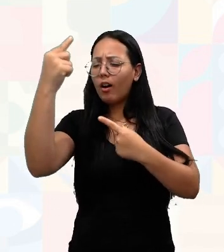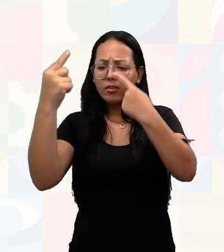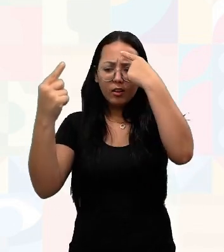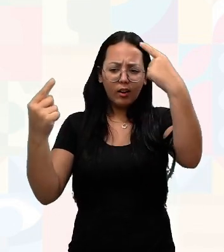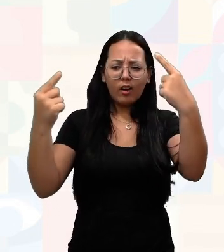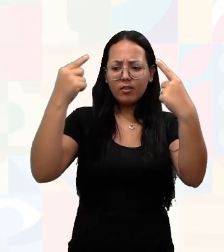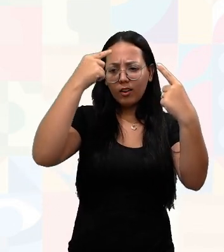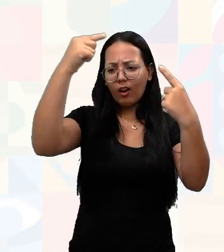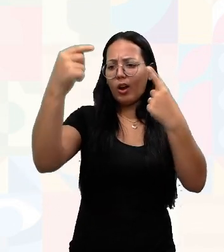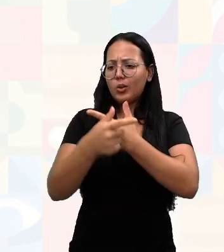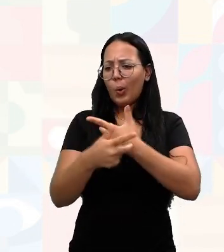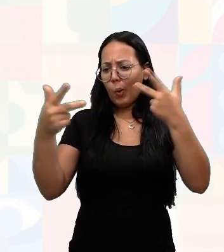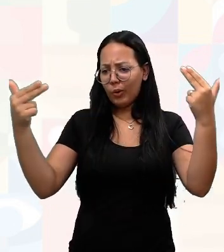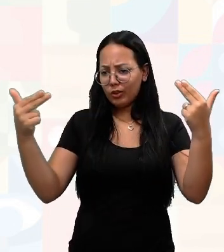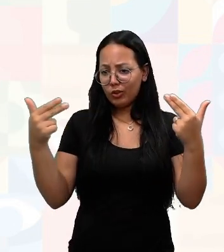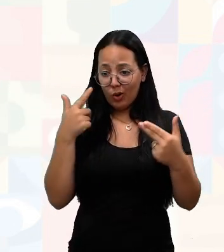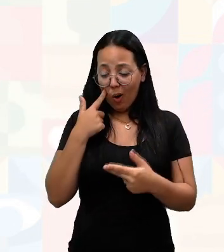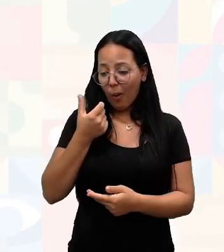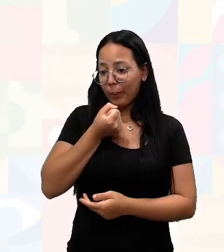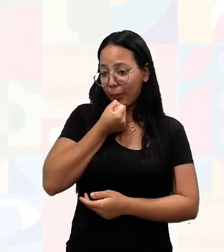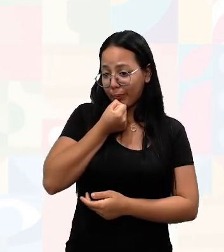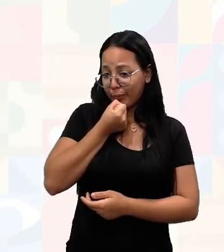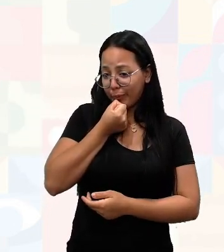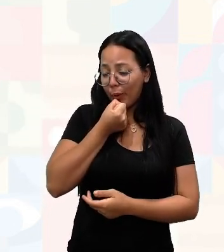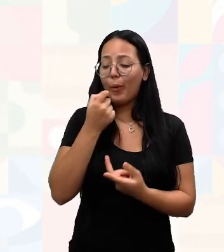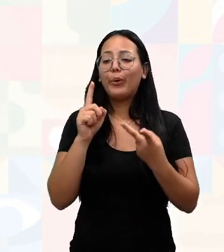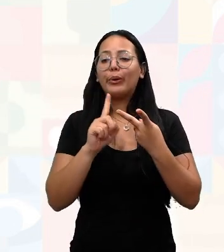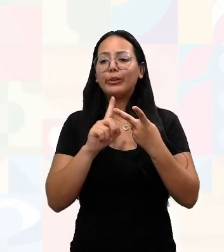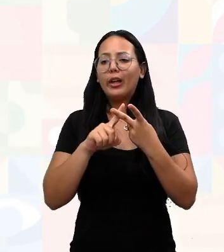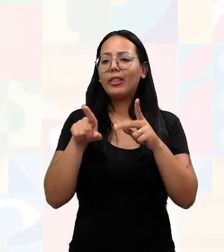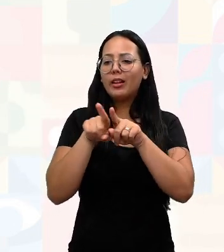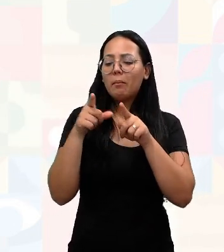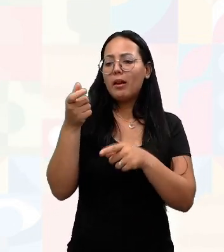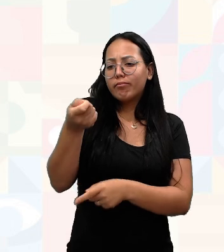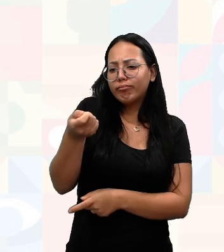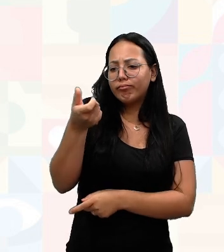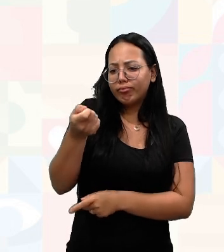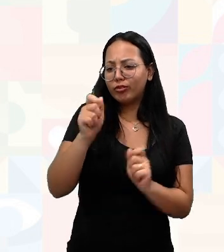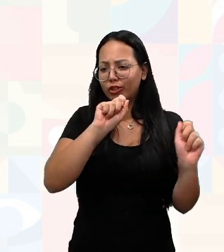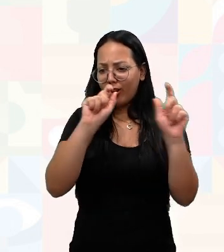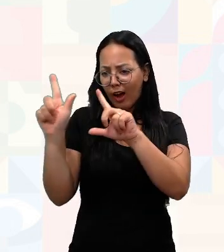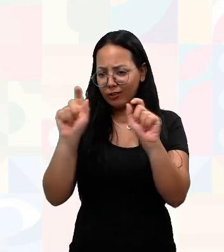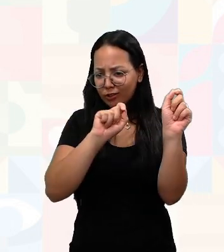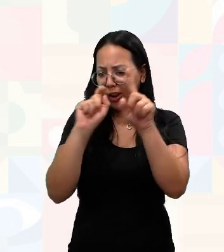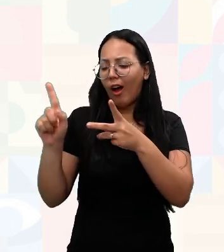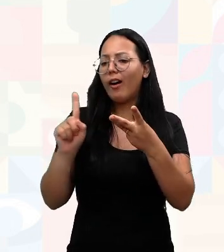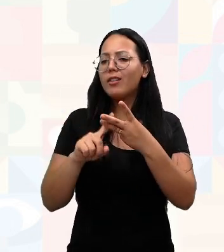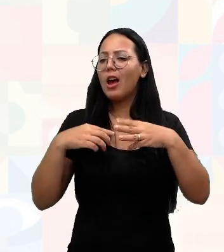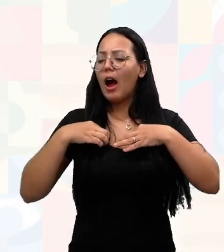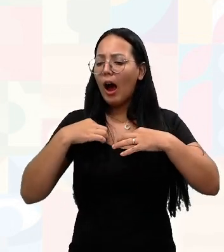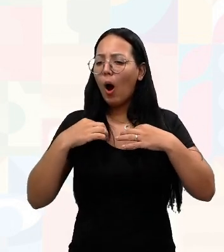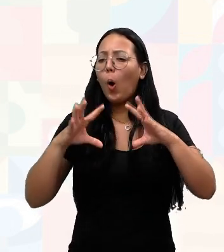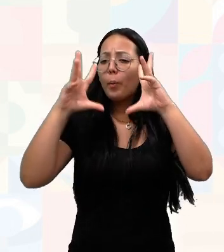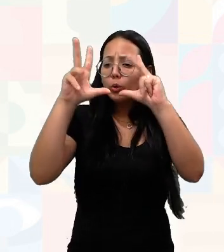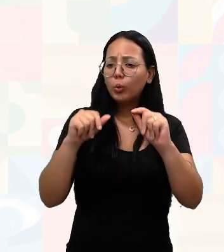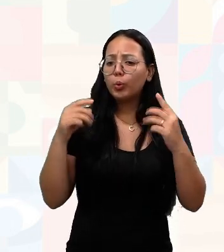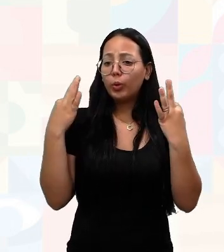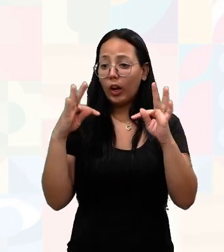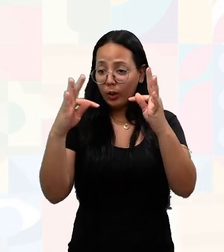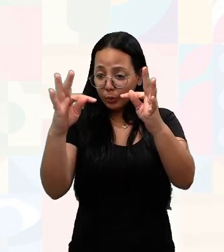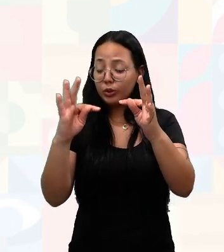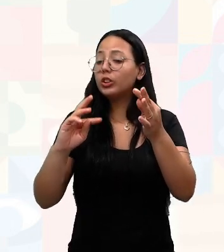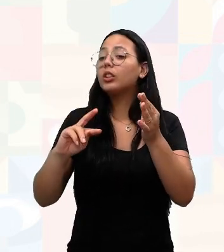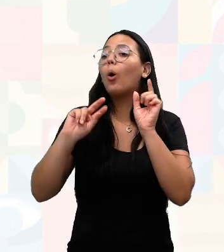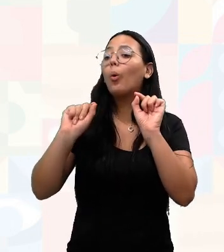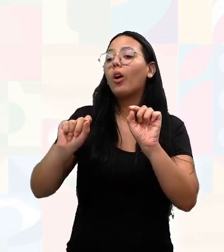diversas coisas, como esse microfone, o passador de slides, a roupa que a gente está vestindo, toda essa tecnologia que